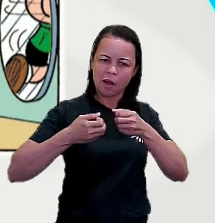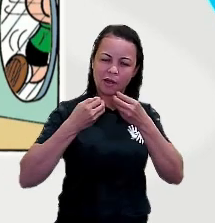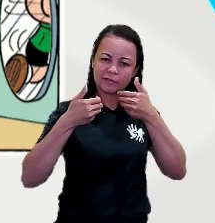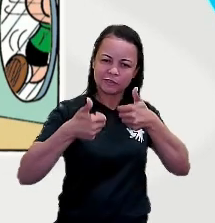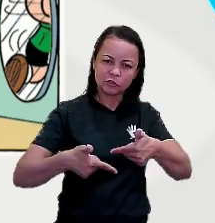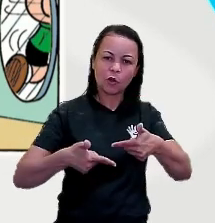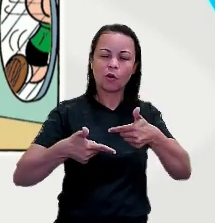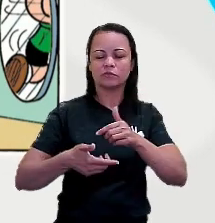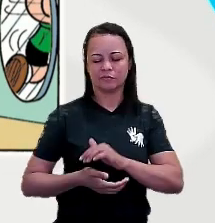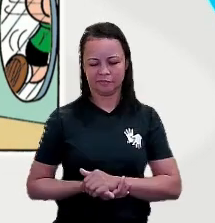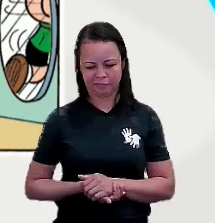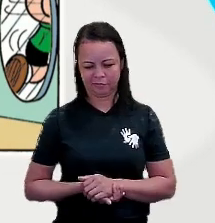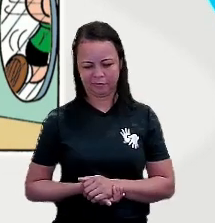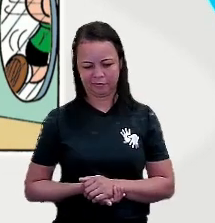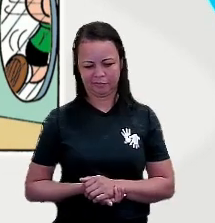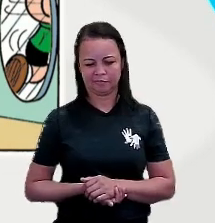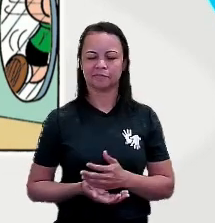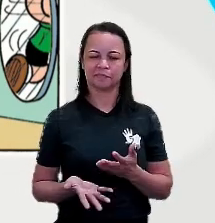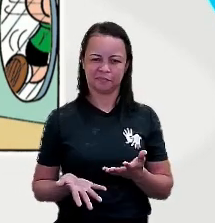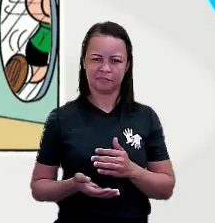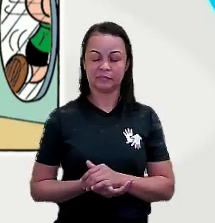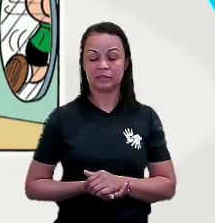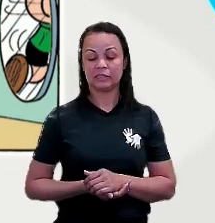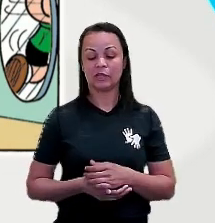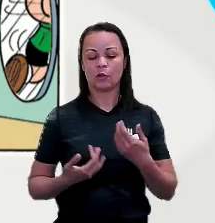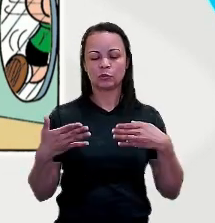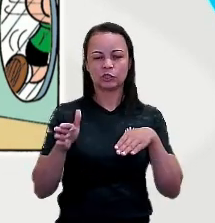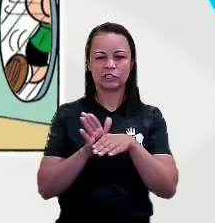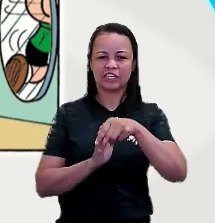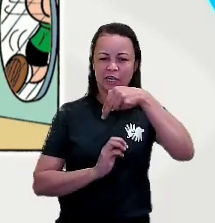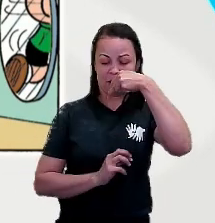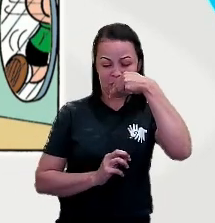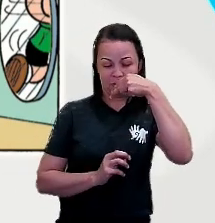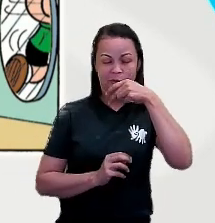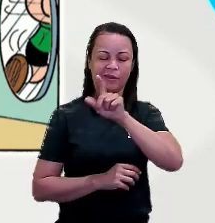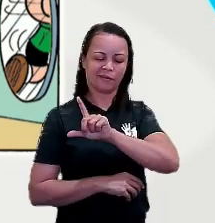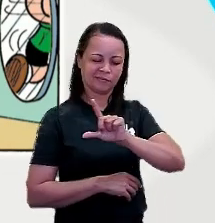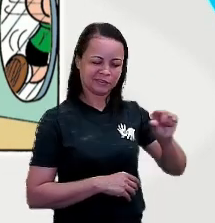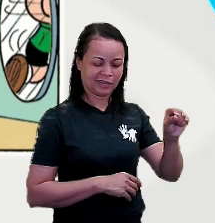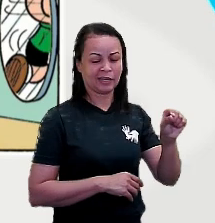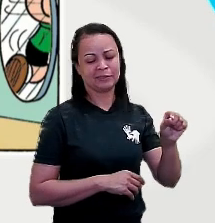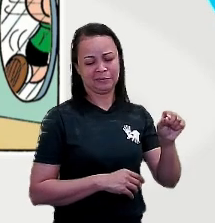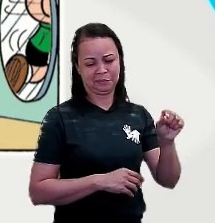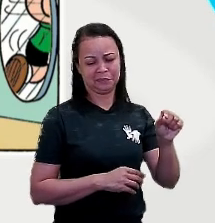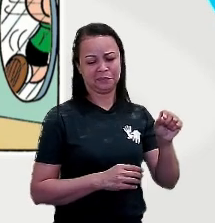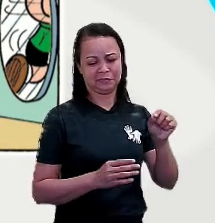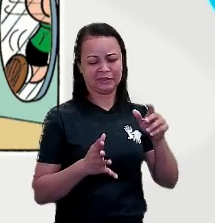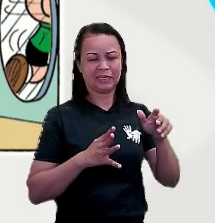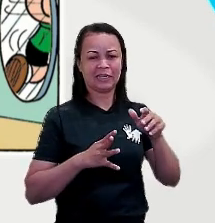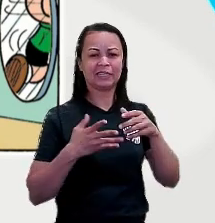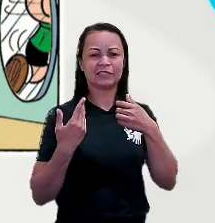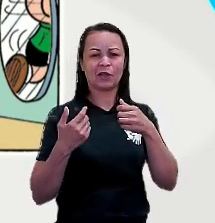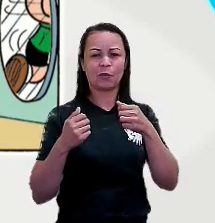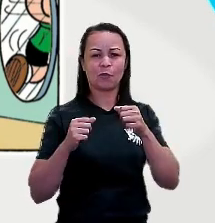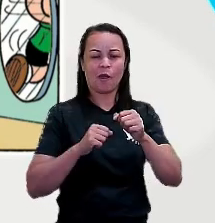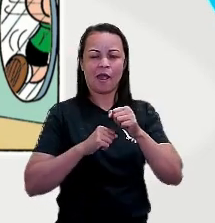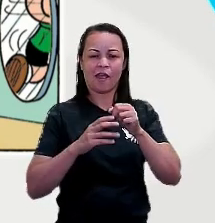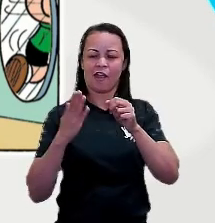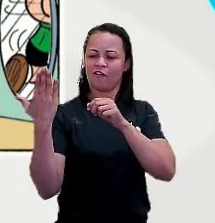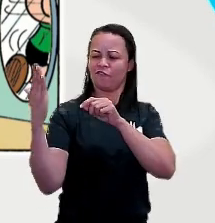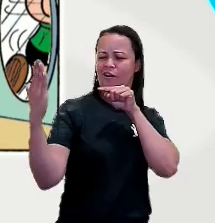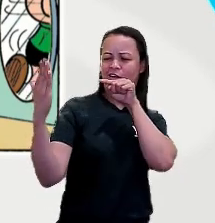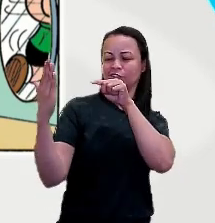Então ele diz que não. Então chega a Mônica e ele sai. Ou seja, o reflexo dele falou com ele. E